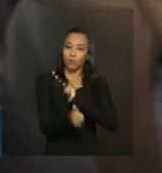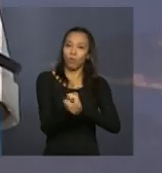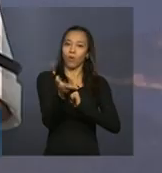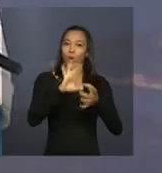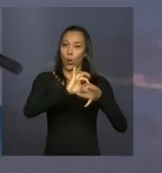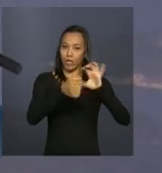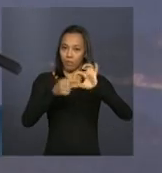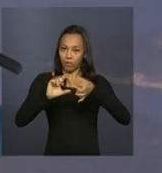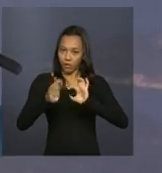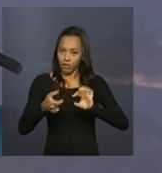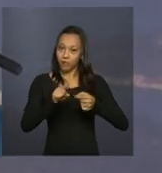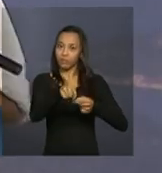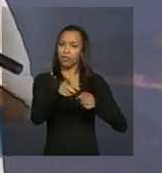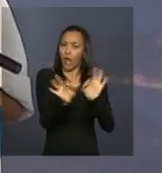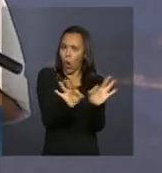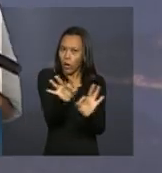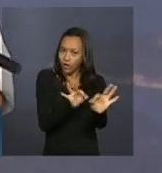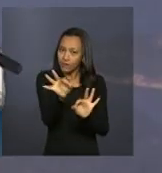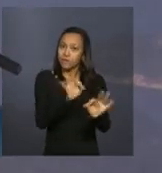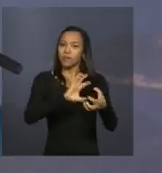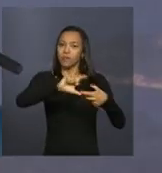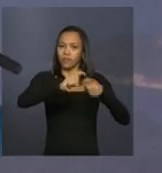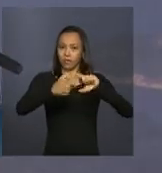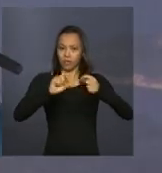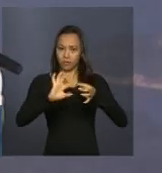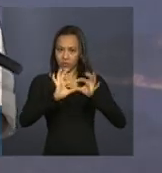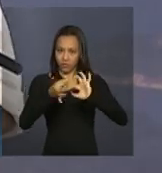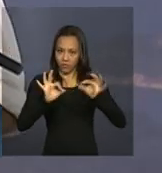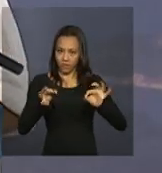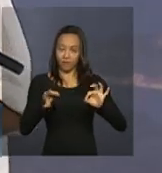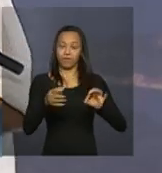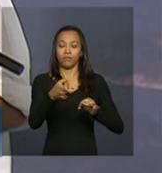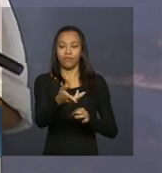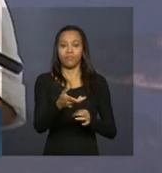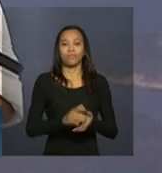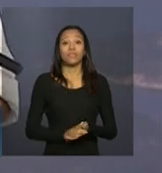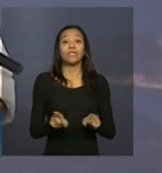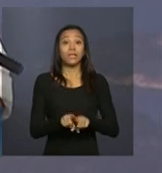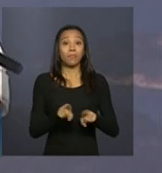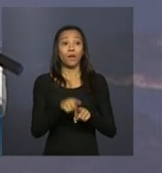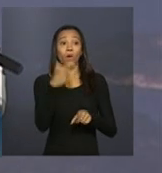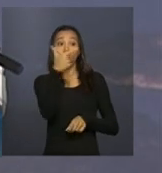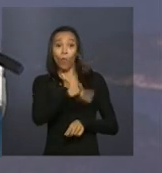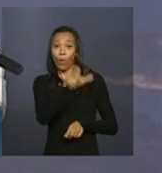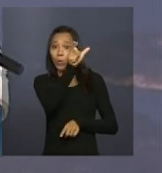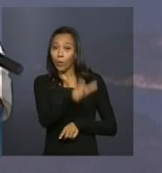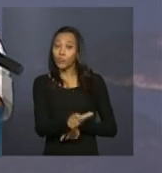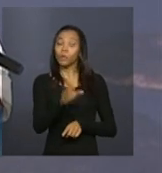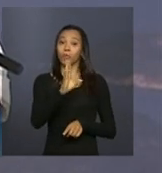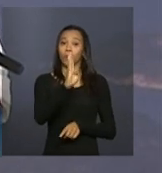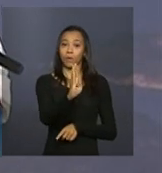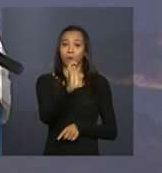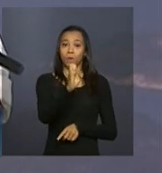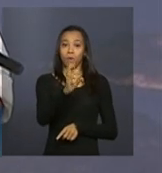presença. Do Comitê Organizador dos Jogos. Tem um super atleta aqui, o Bernard, que representa o esporte